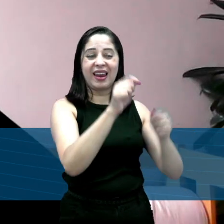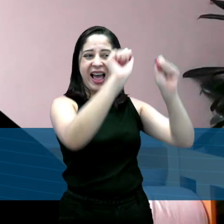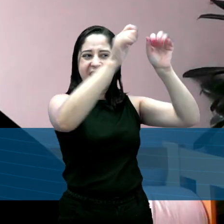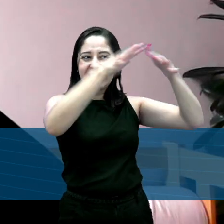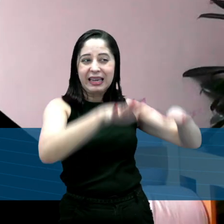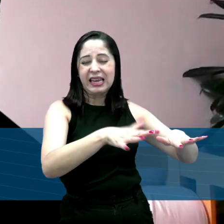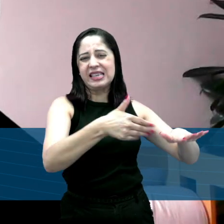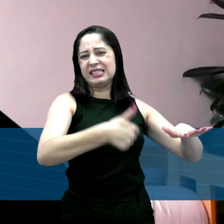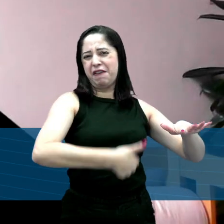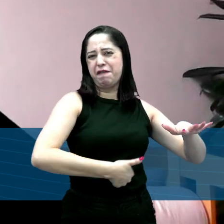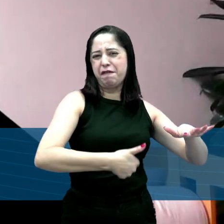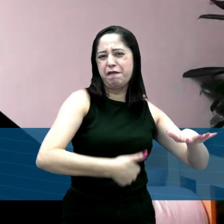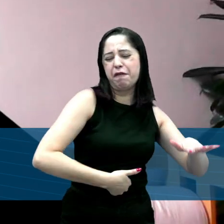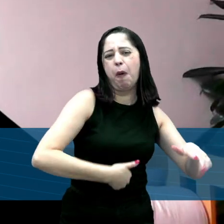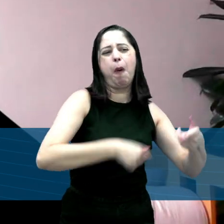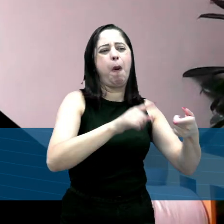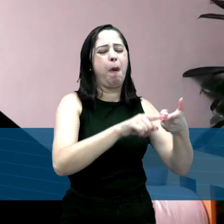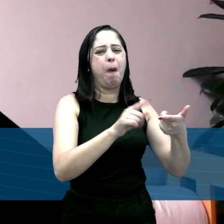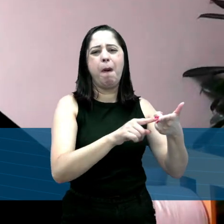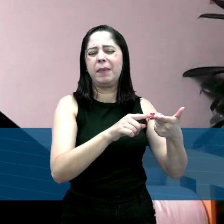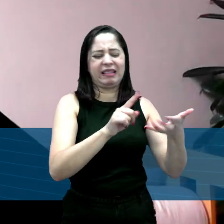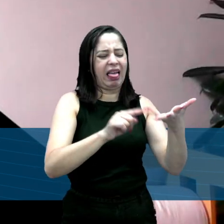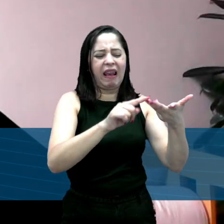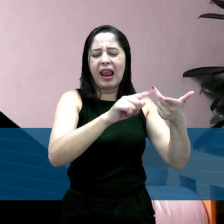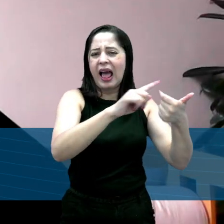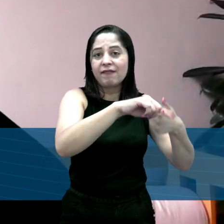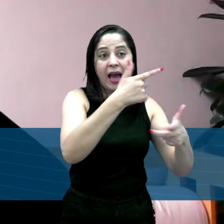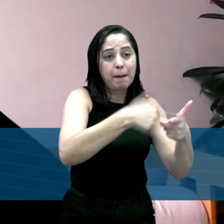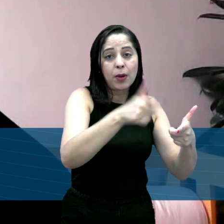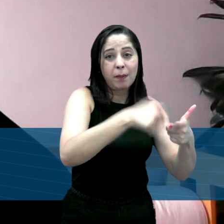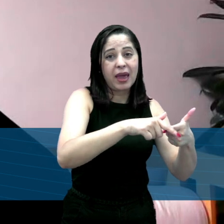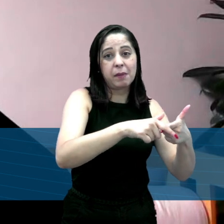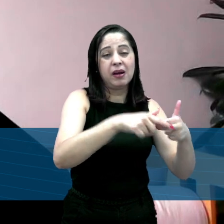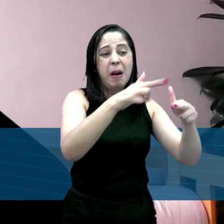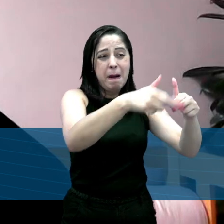crises, fomes, né, promessas de terras, enfim. E quando